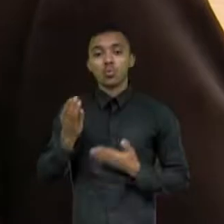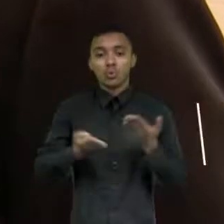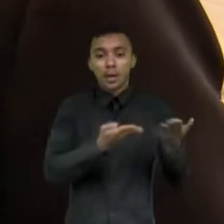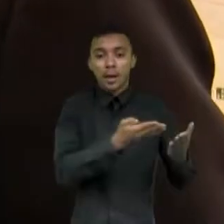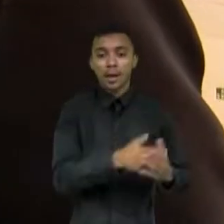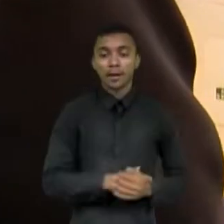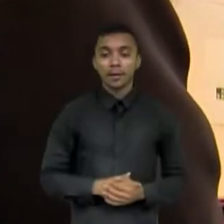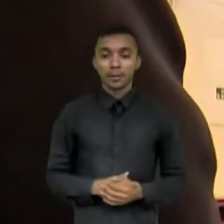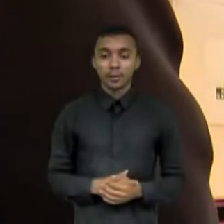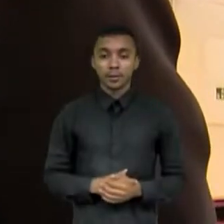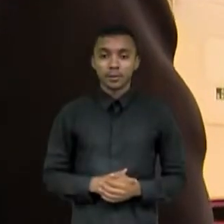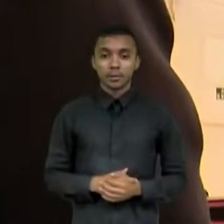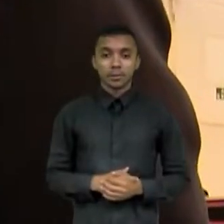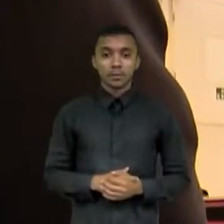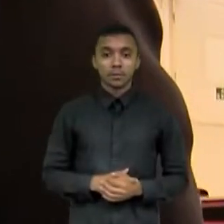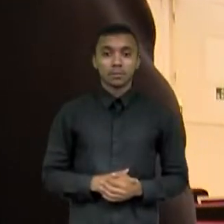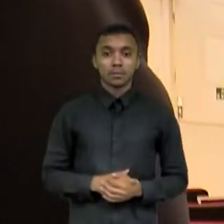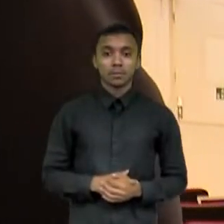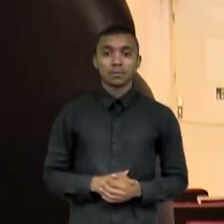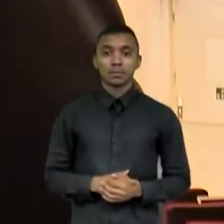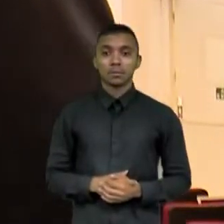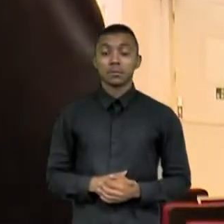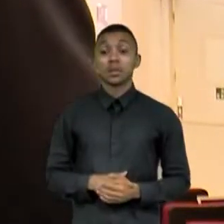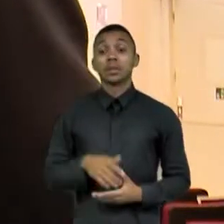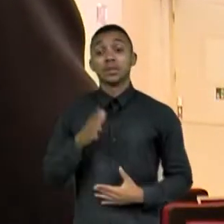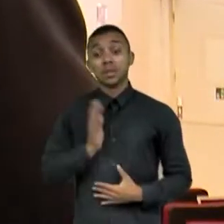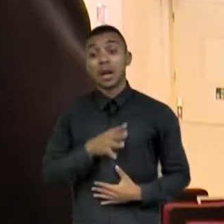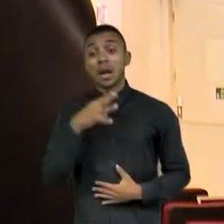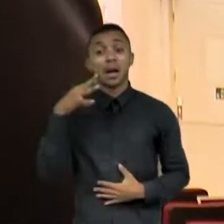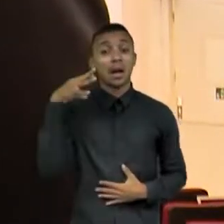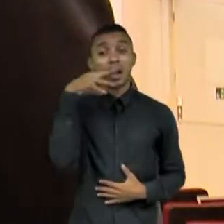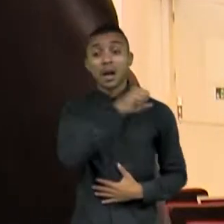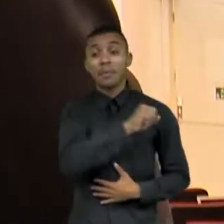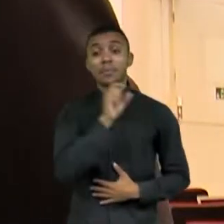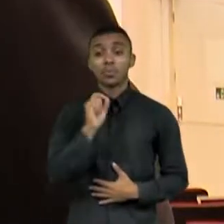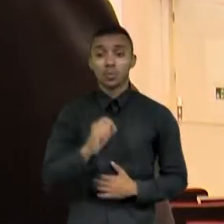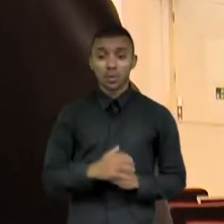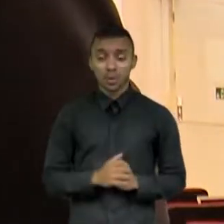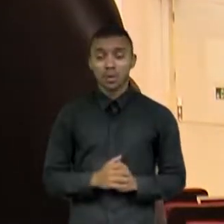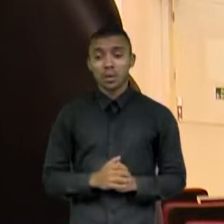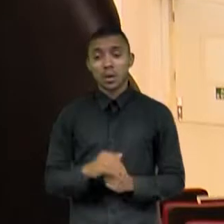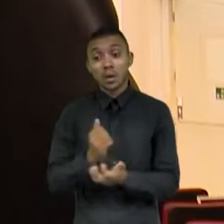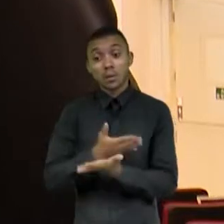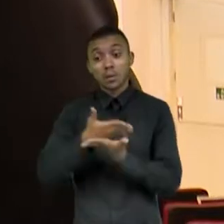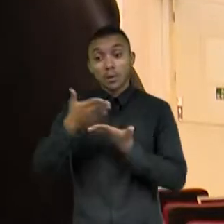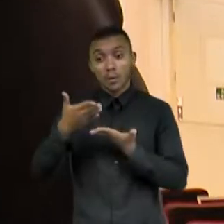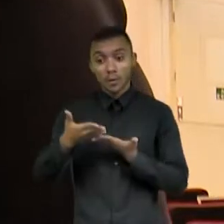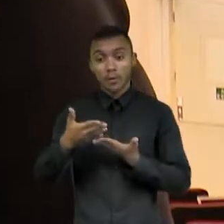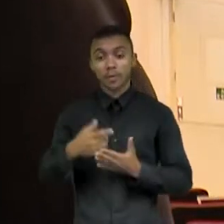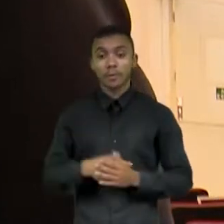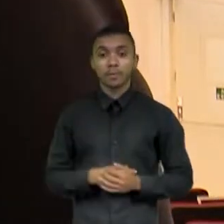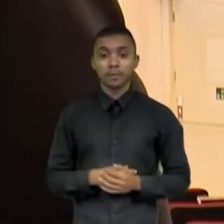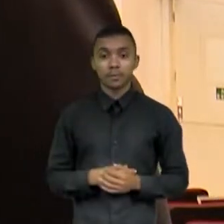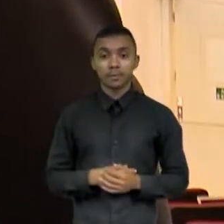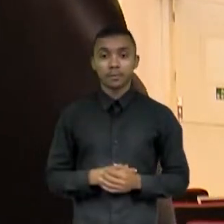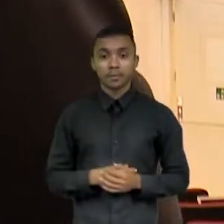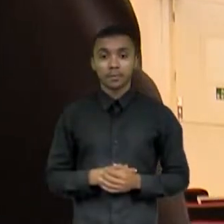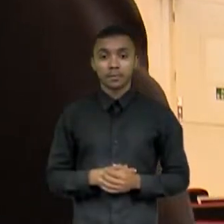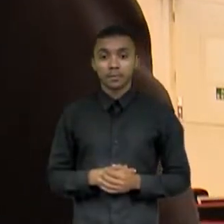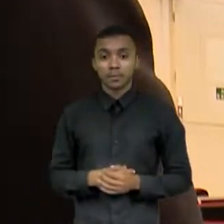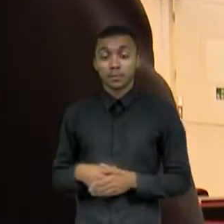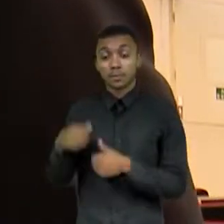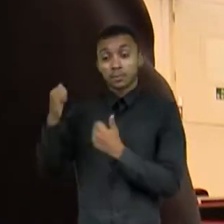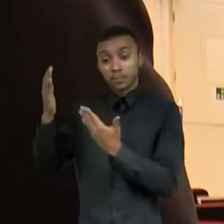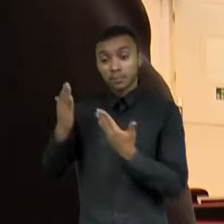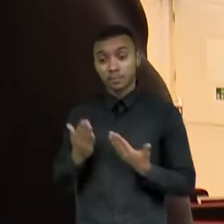nesse campus, né, com uma previsão muito rápida de novas iniciativas. Biomanguinhos, que é a nossa unidade produtora